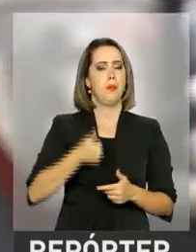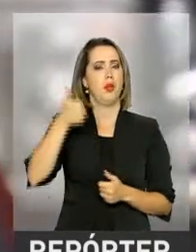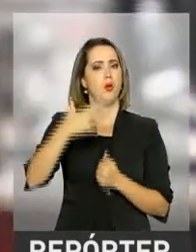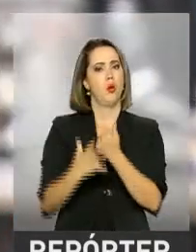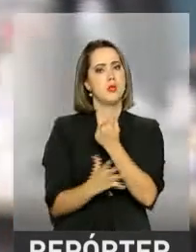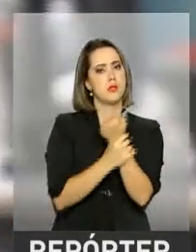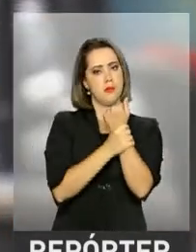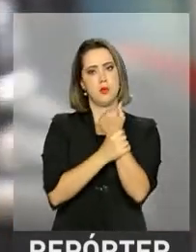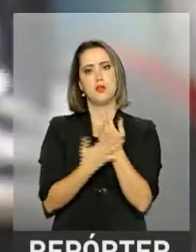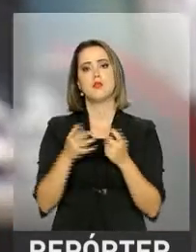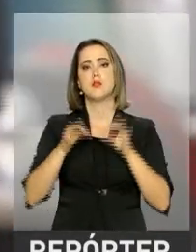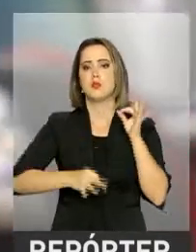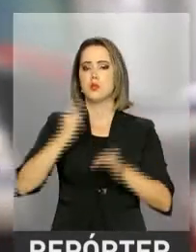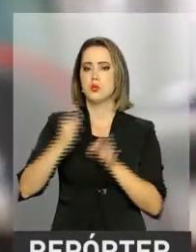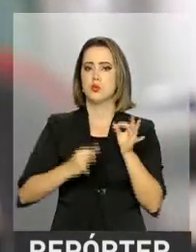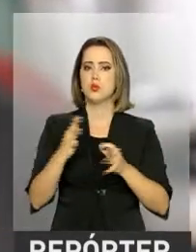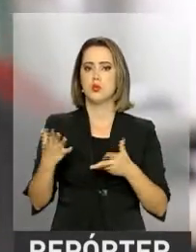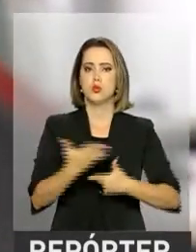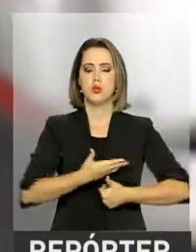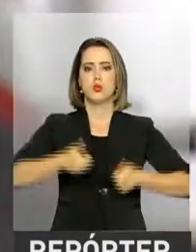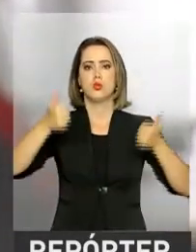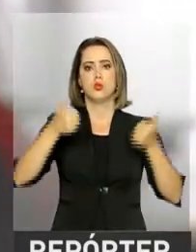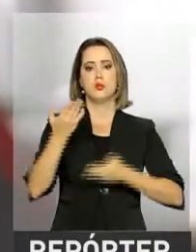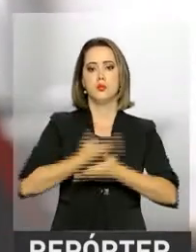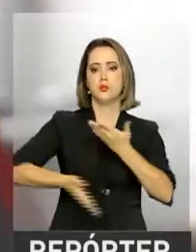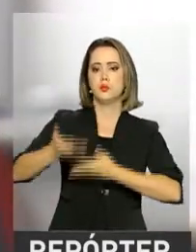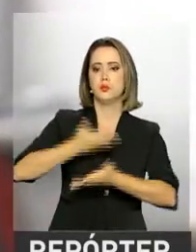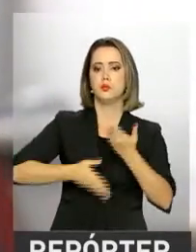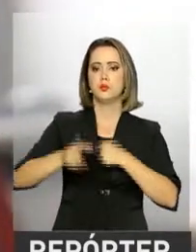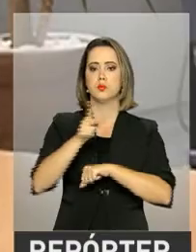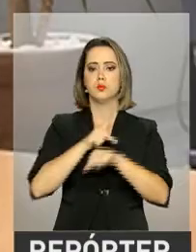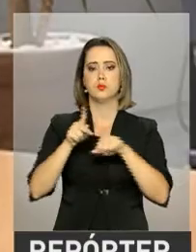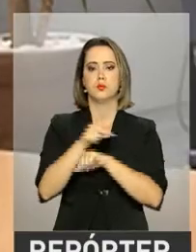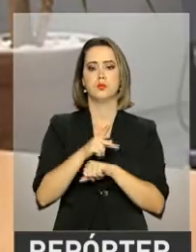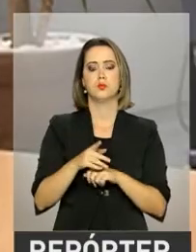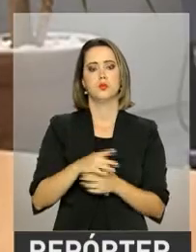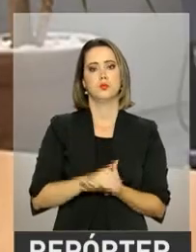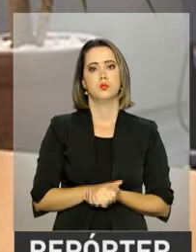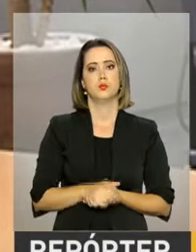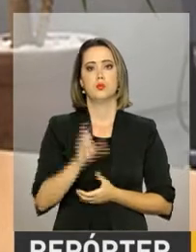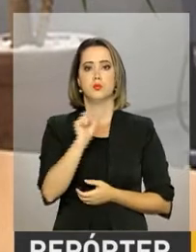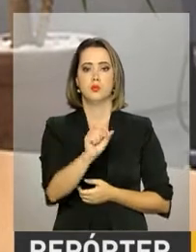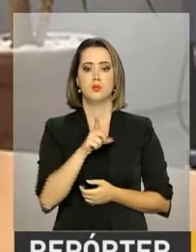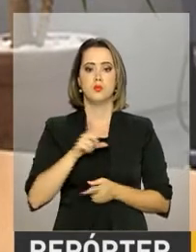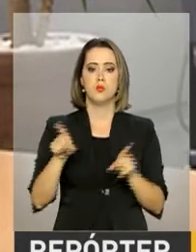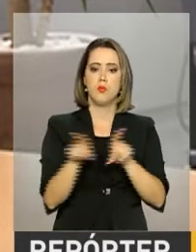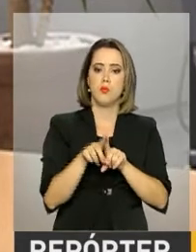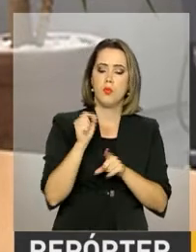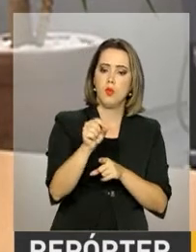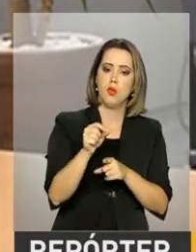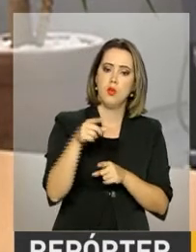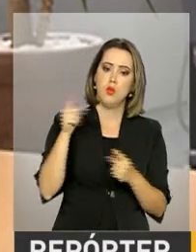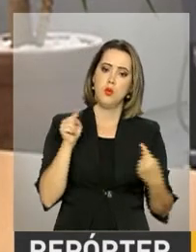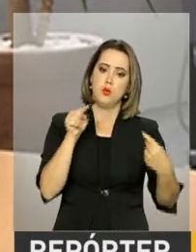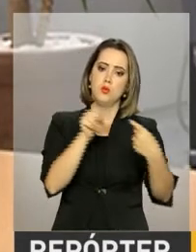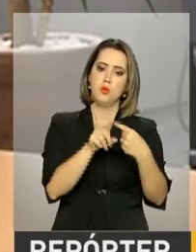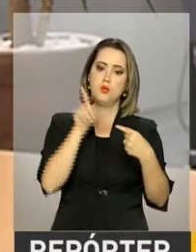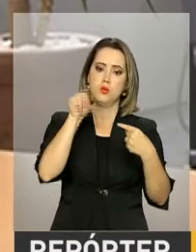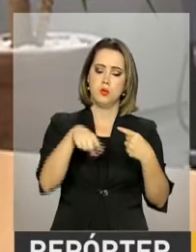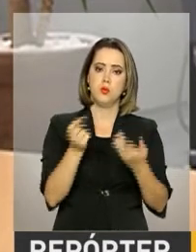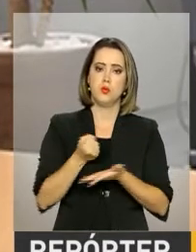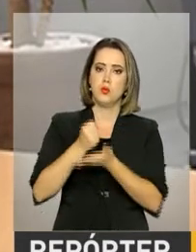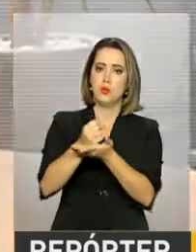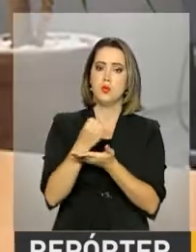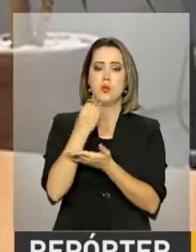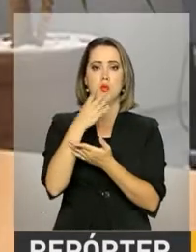jurídica e melhora o ambiente de negócios no país o objetivo do país é ter um bom ambiente